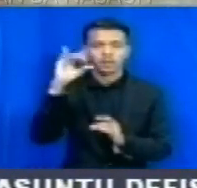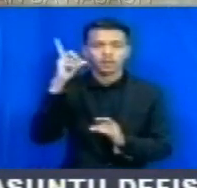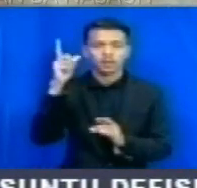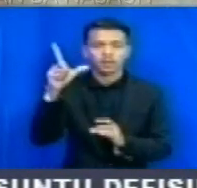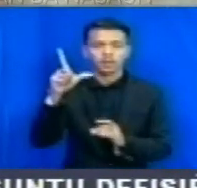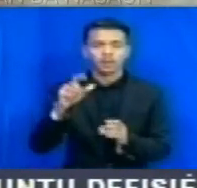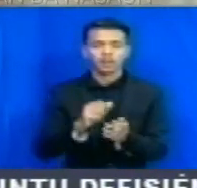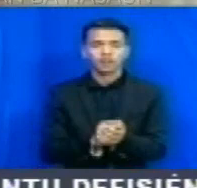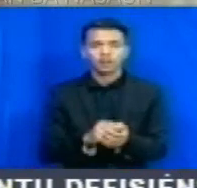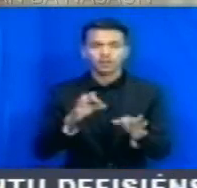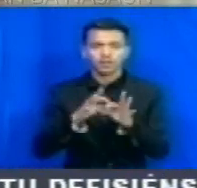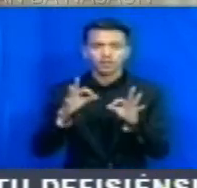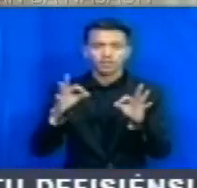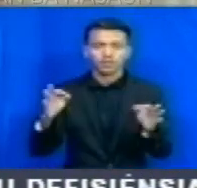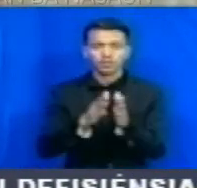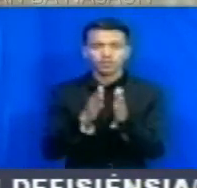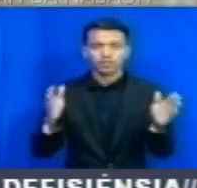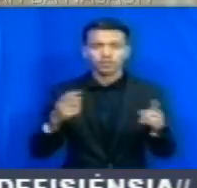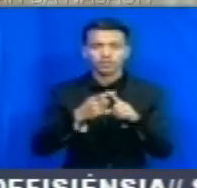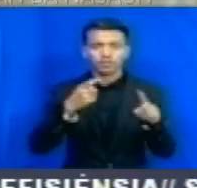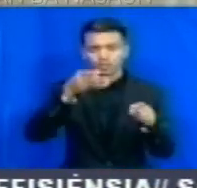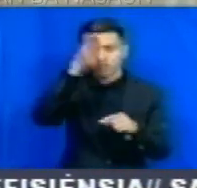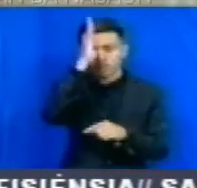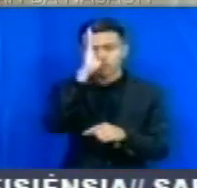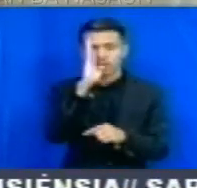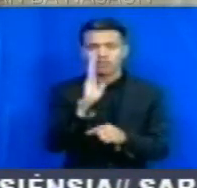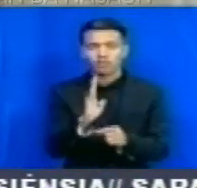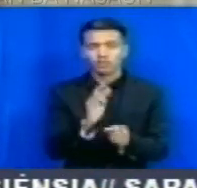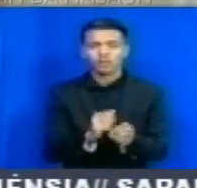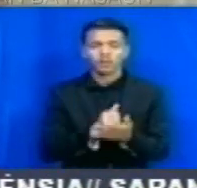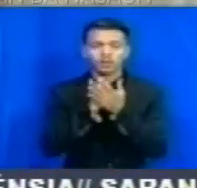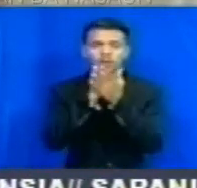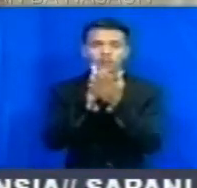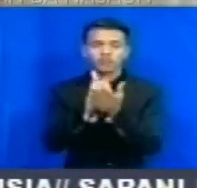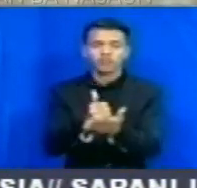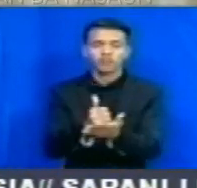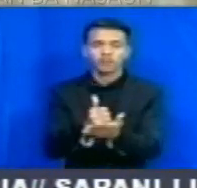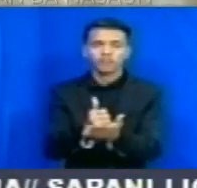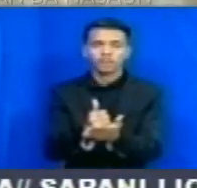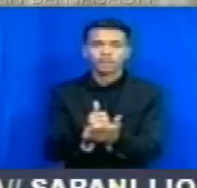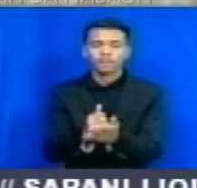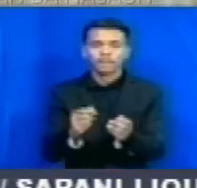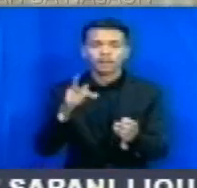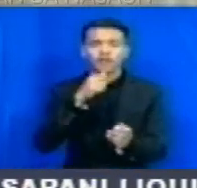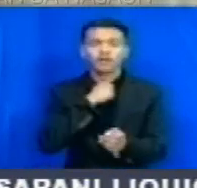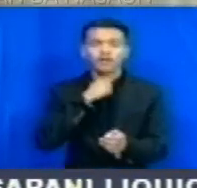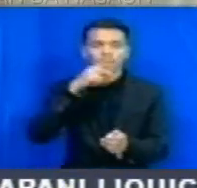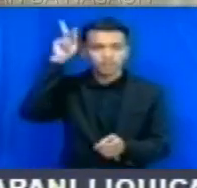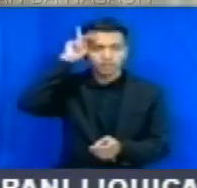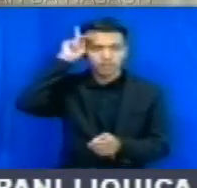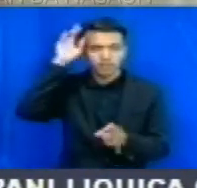graça botida liu sinem Roma nia tulun amo papa